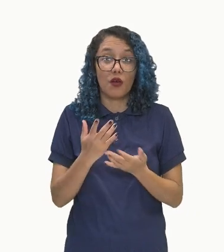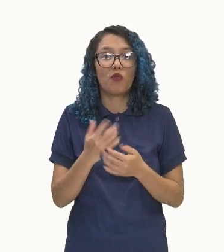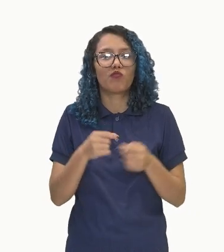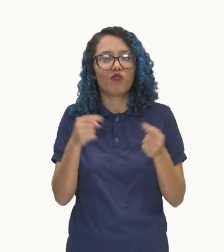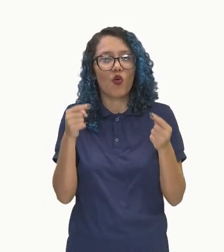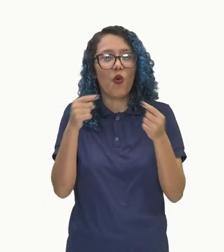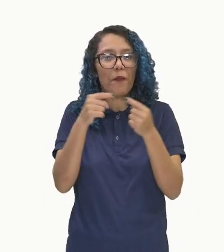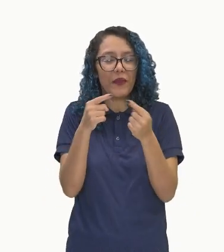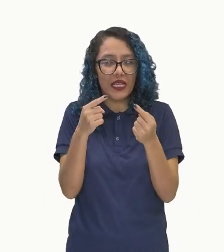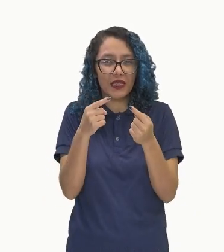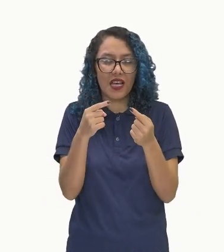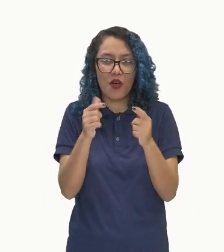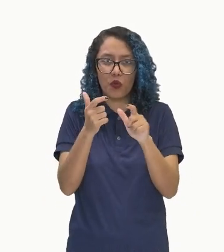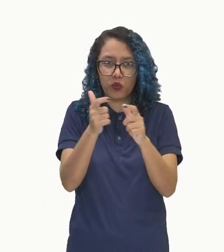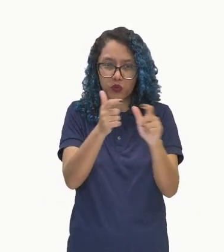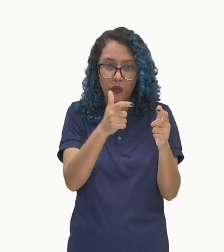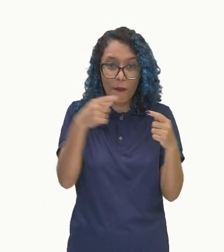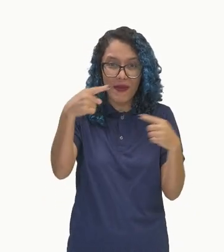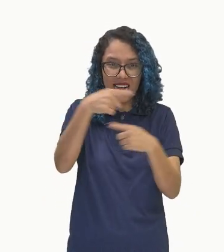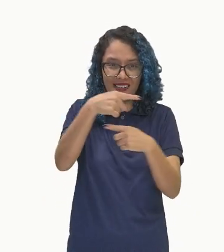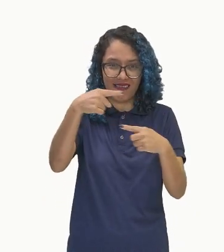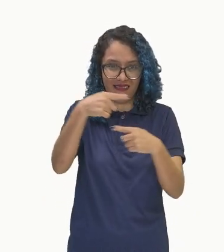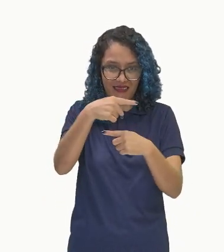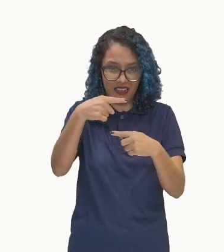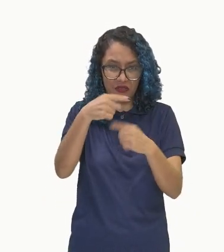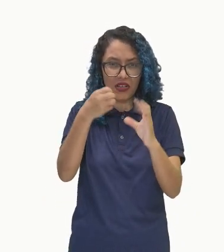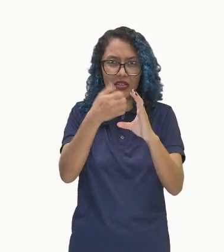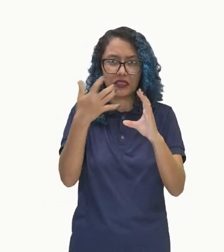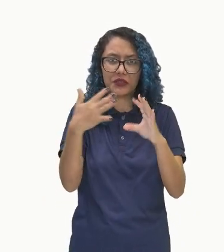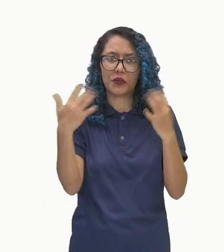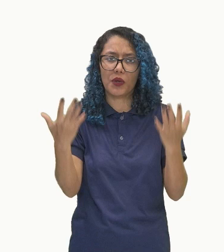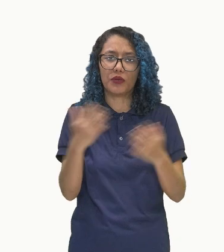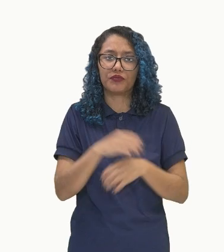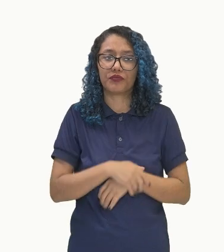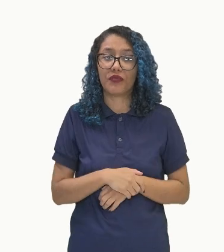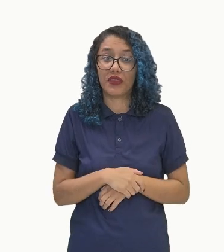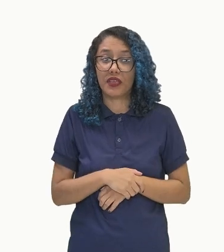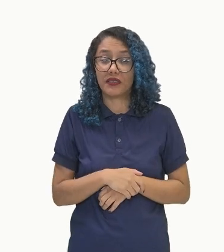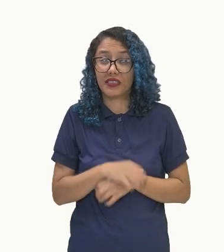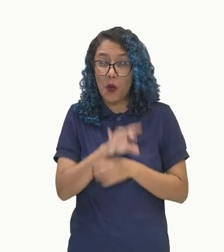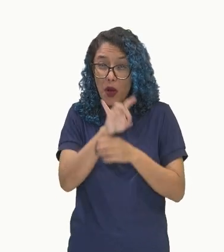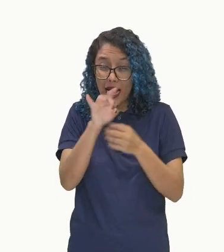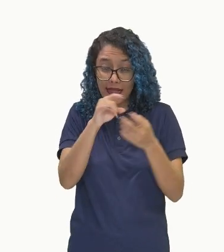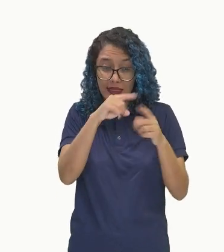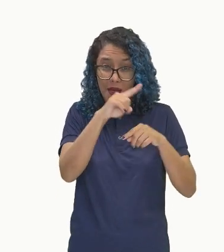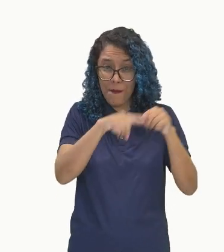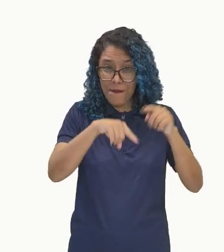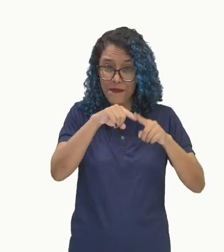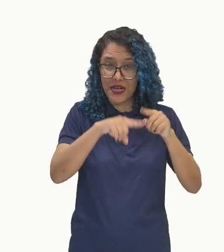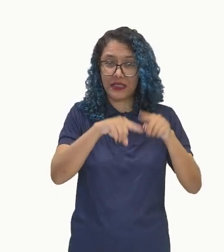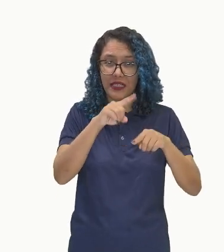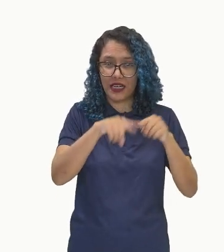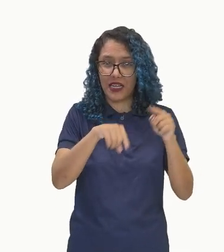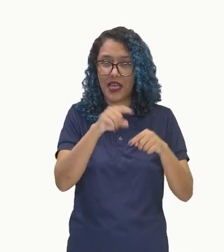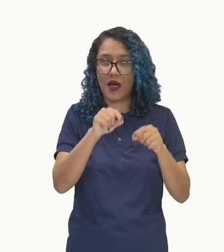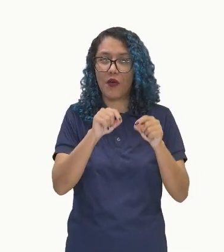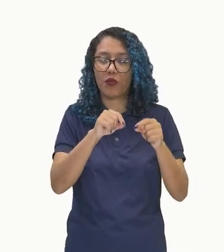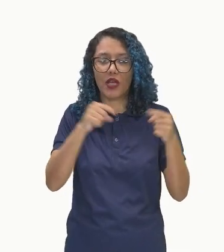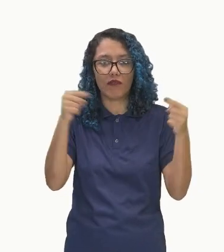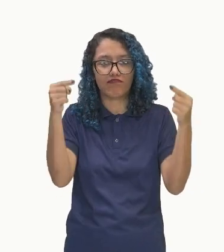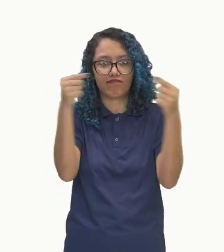ligação direta à fonte de energia. Percebam que a corrente ela é dividida entre os